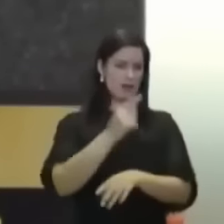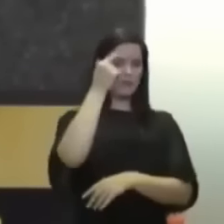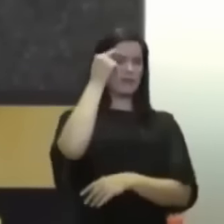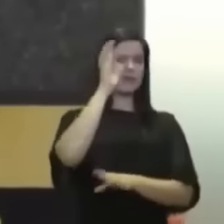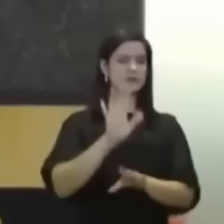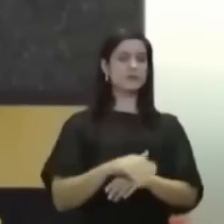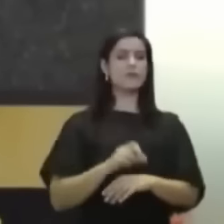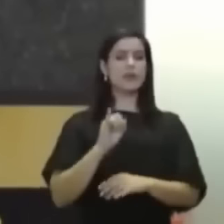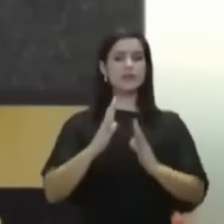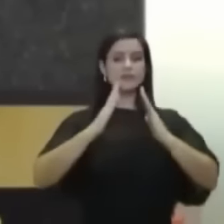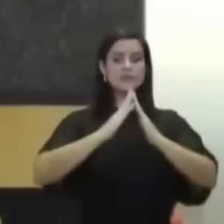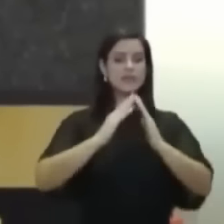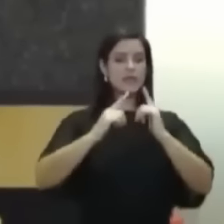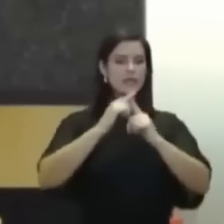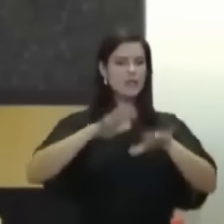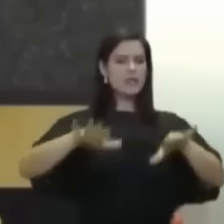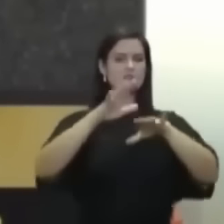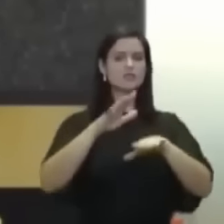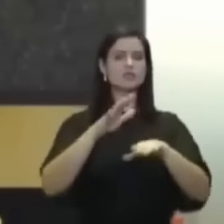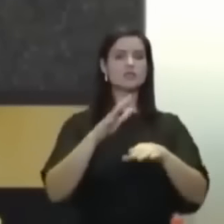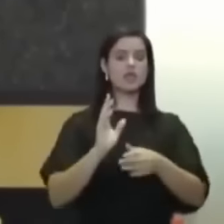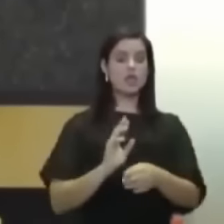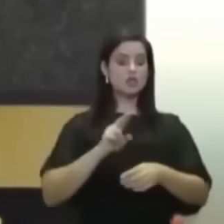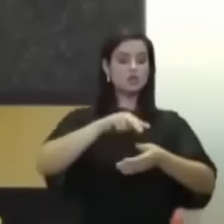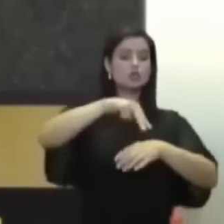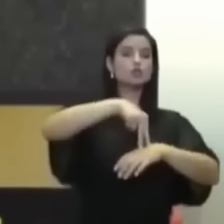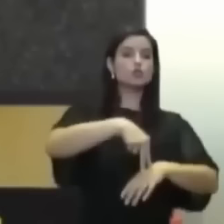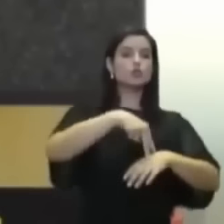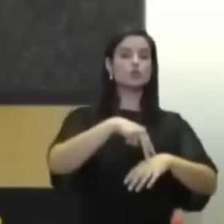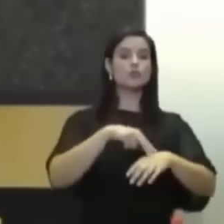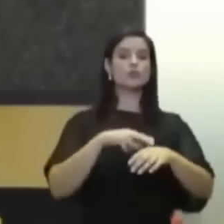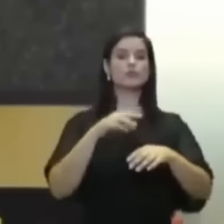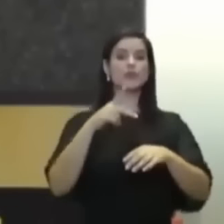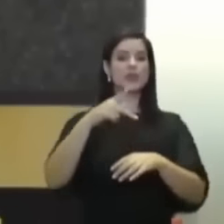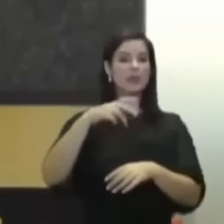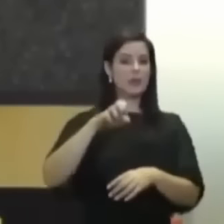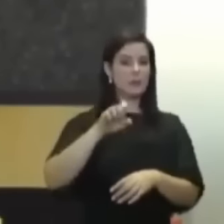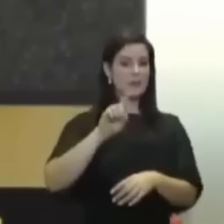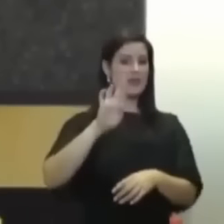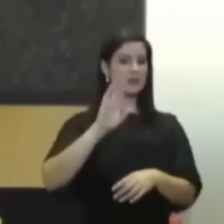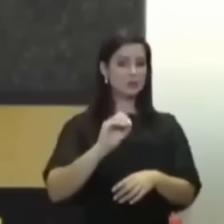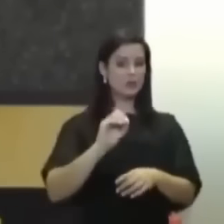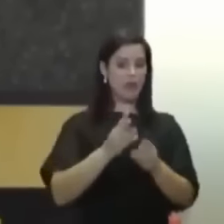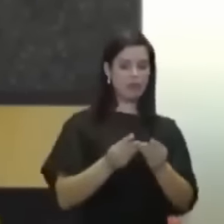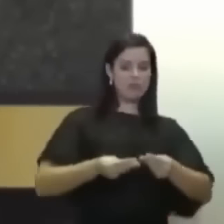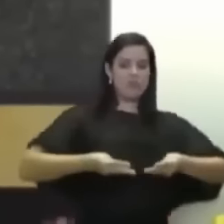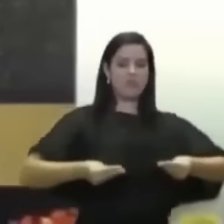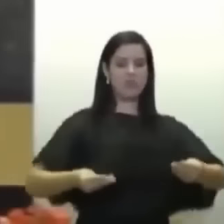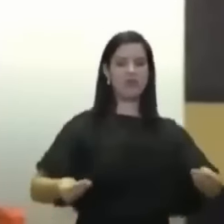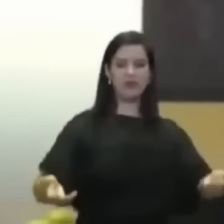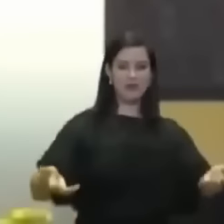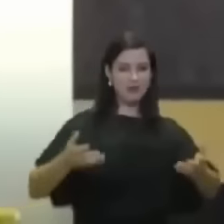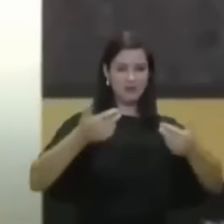a igreja estivesse edificada sobre Pedro, a igreja estaria edificada sobre areia movediça. Mas bendito seja Deus,